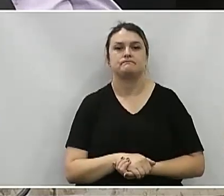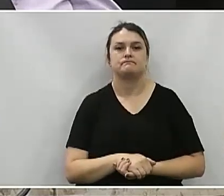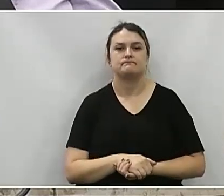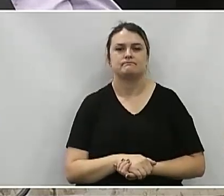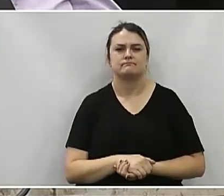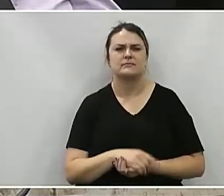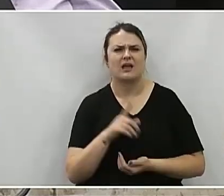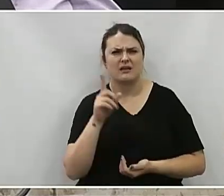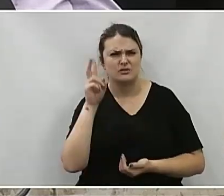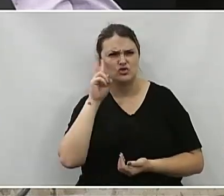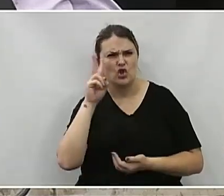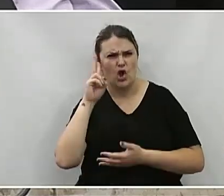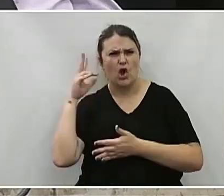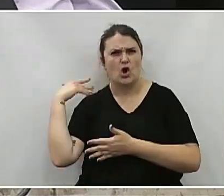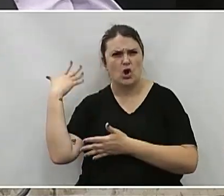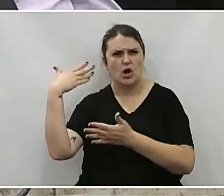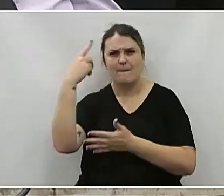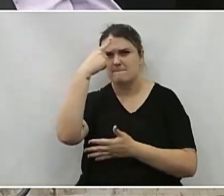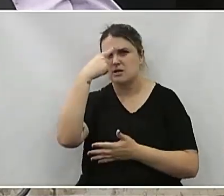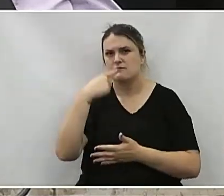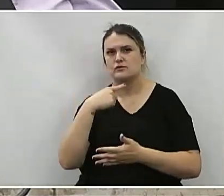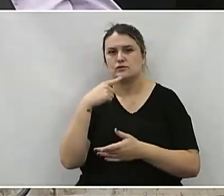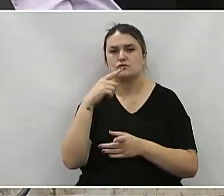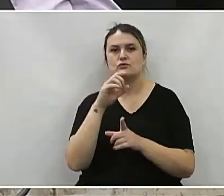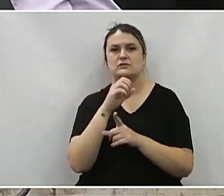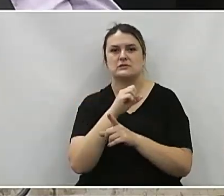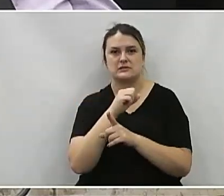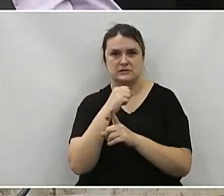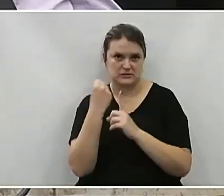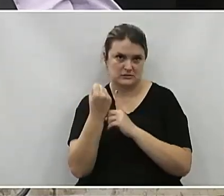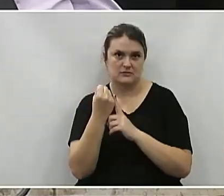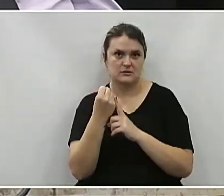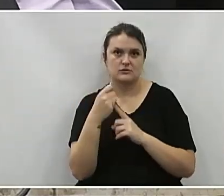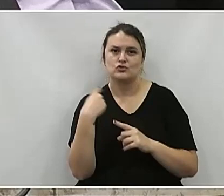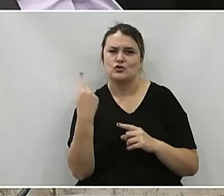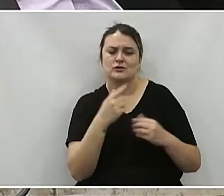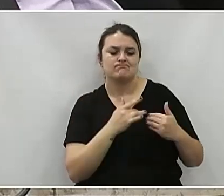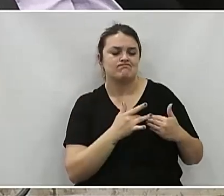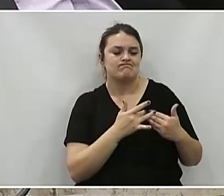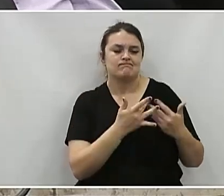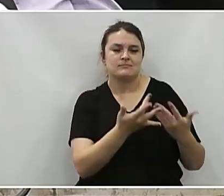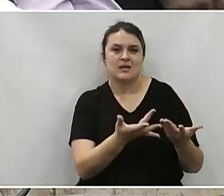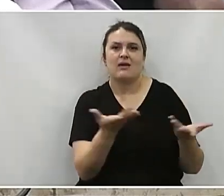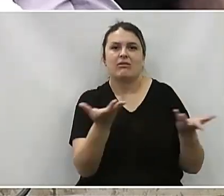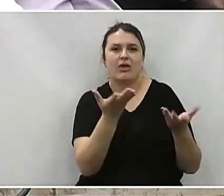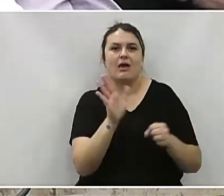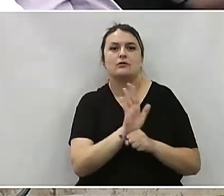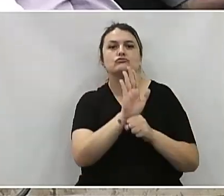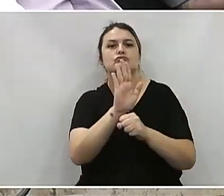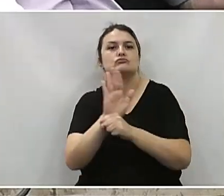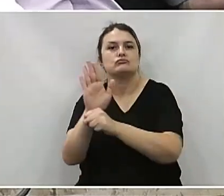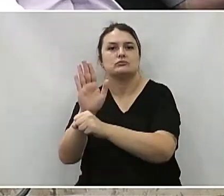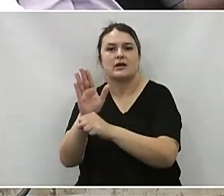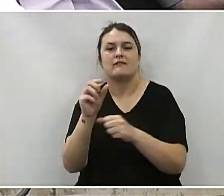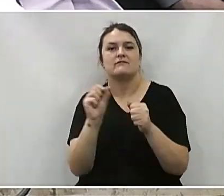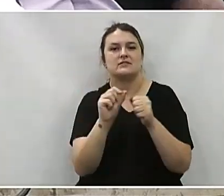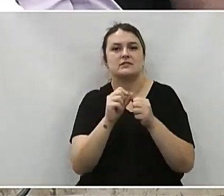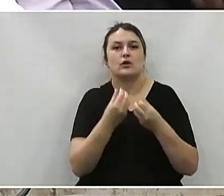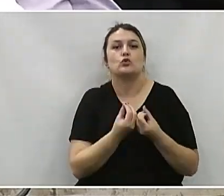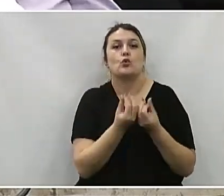histórico e faz parte do perfil da nossa cidade a solidariedade tem muita gente querendo a ajudar com